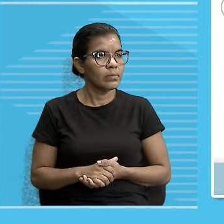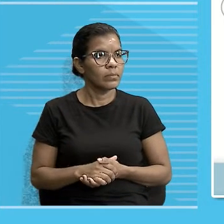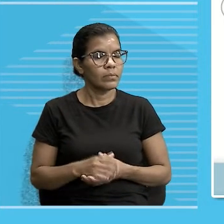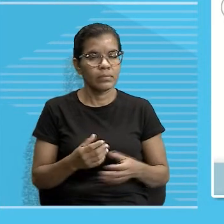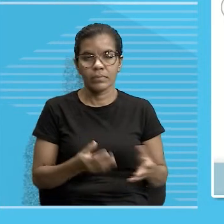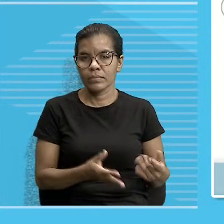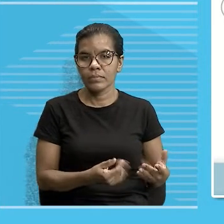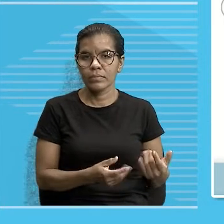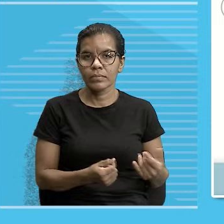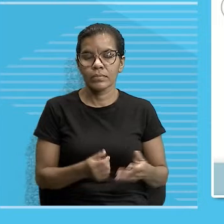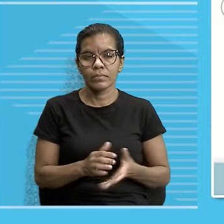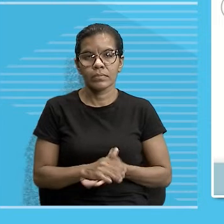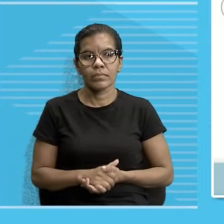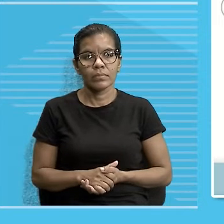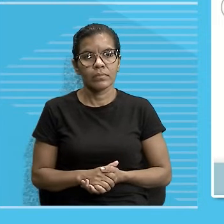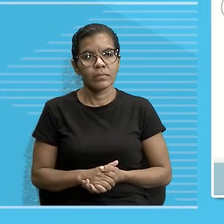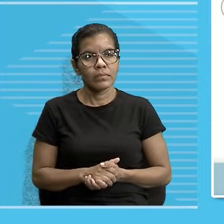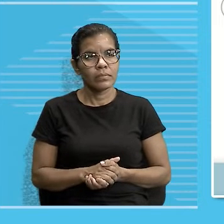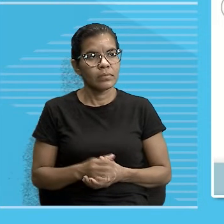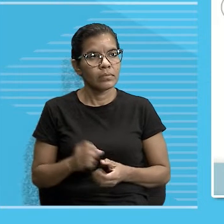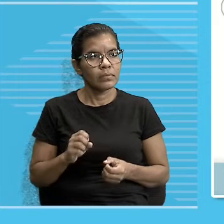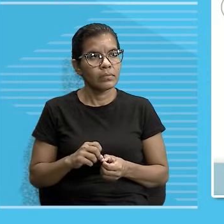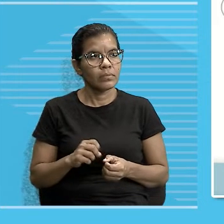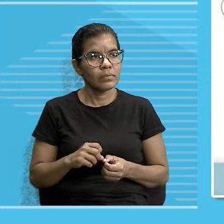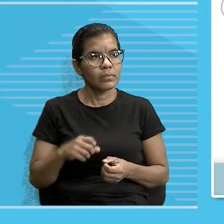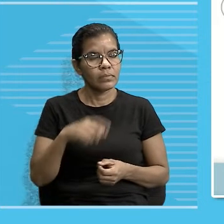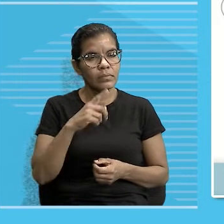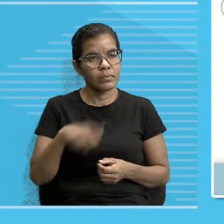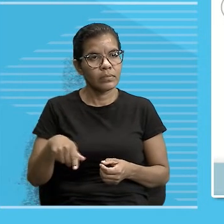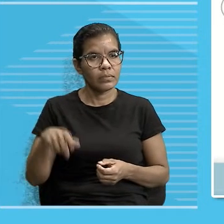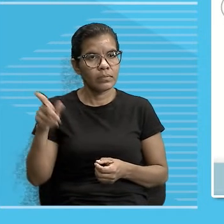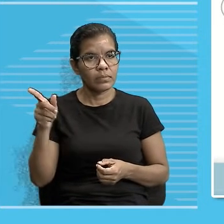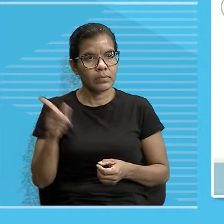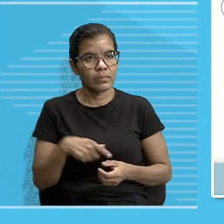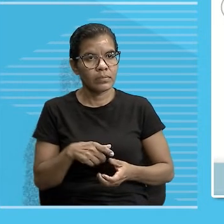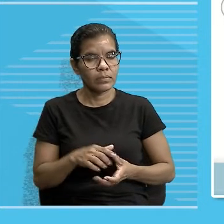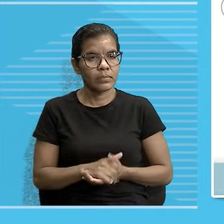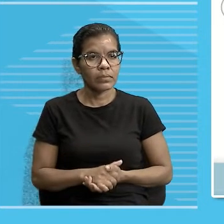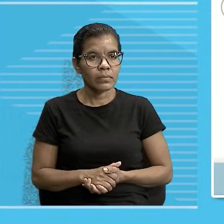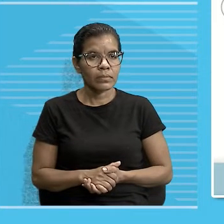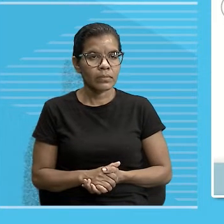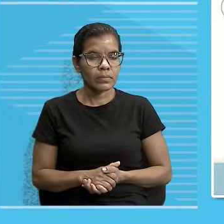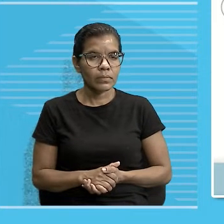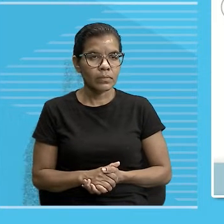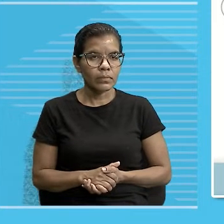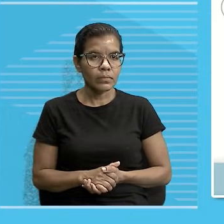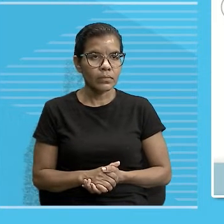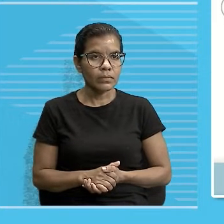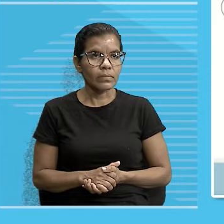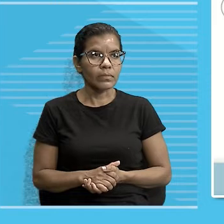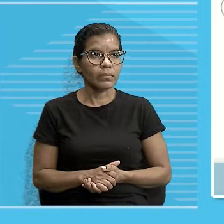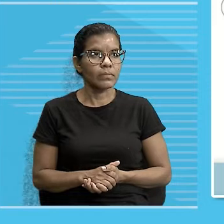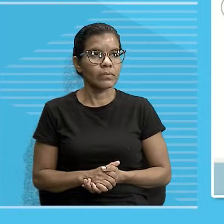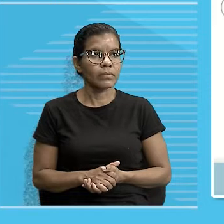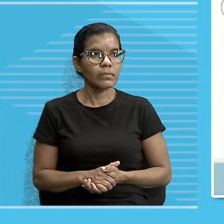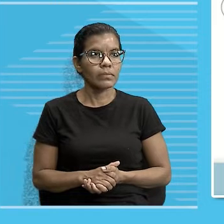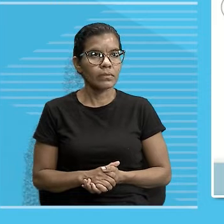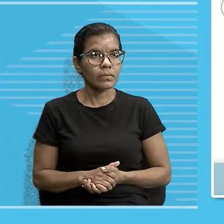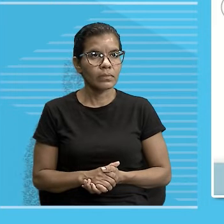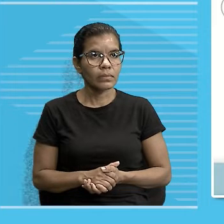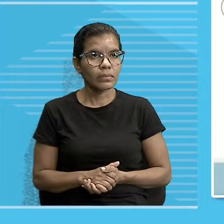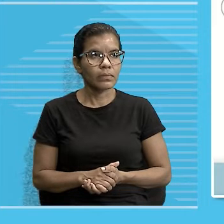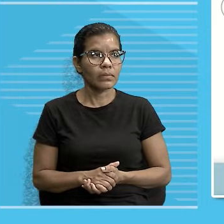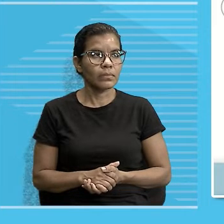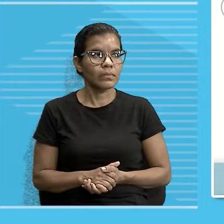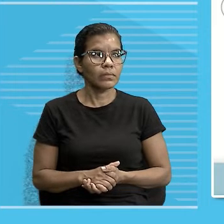Jovens, vamos fazer aqui meio pelos extremos, né? A gente criou aqui uma expressãozinha